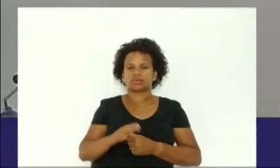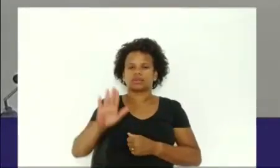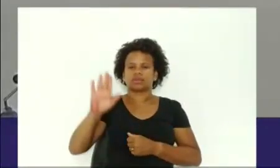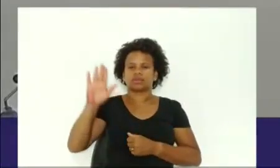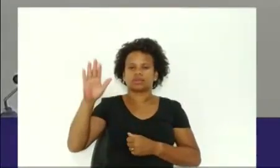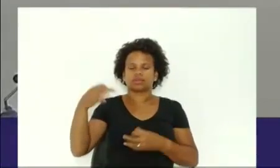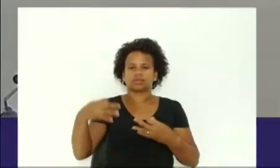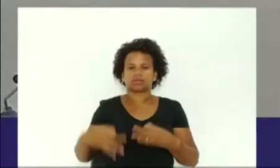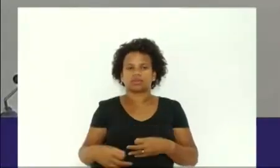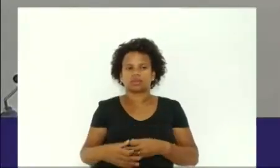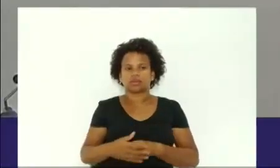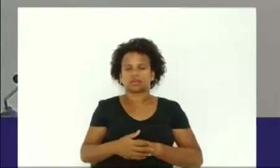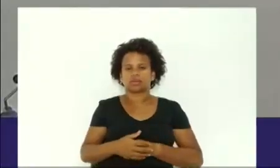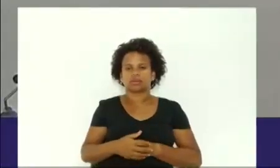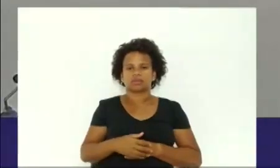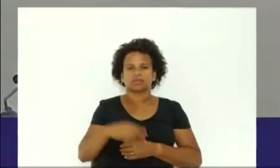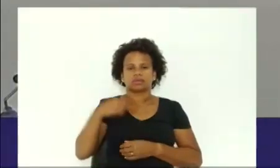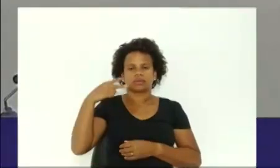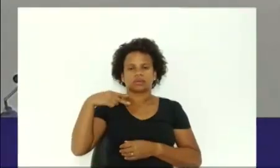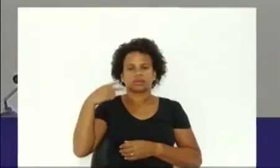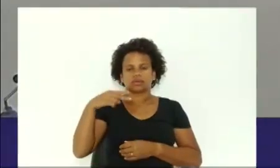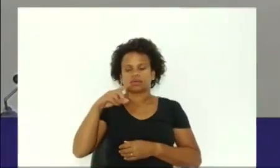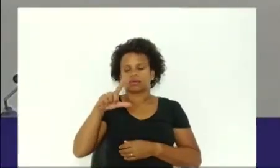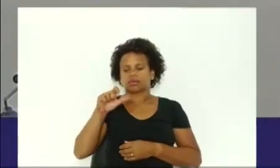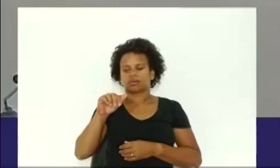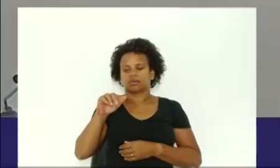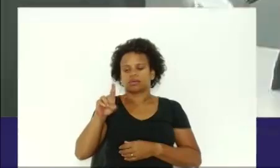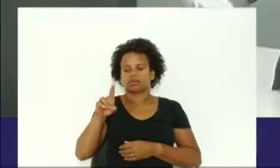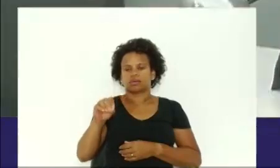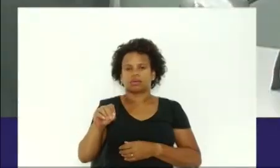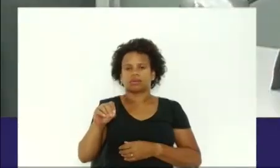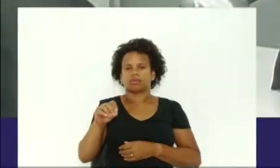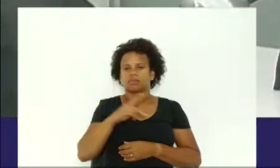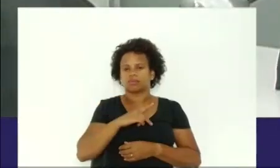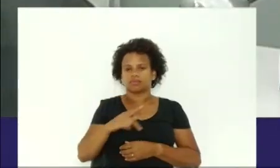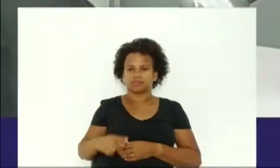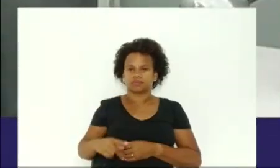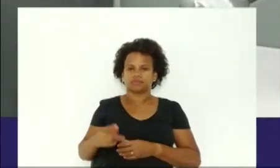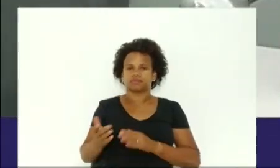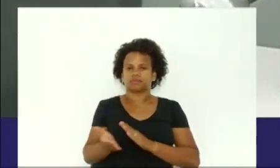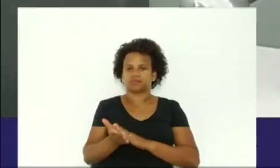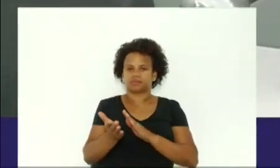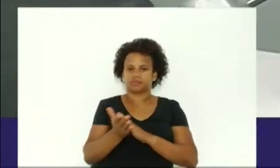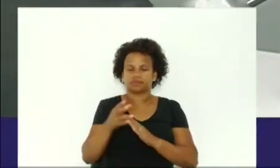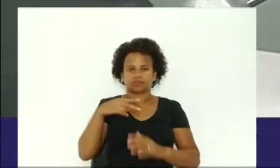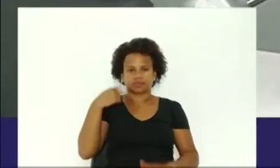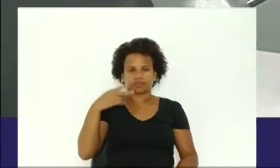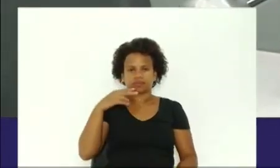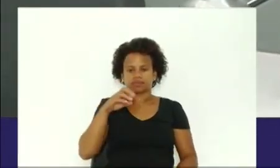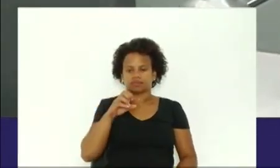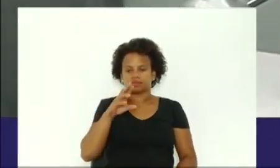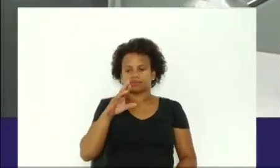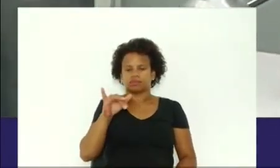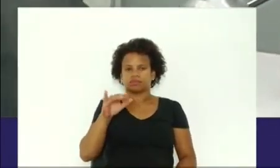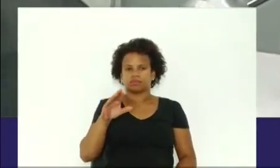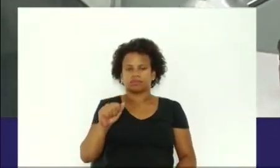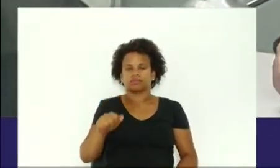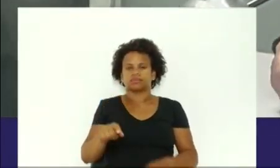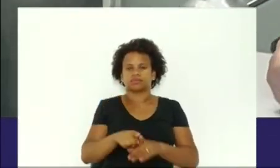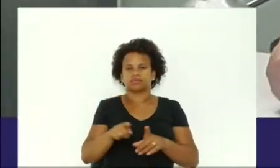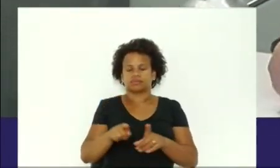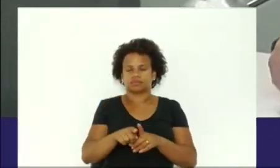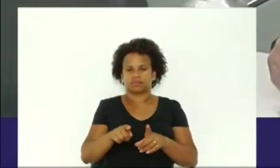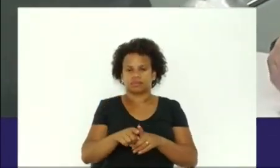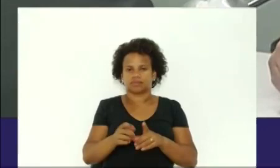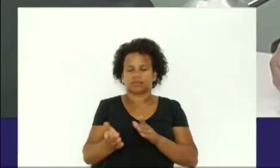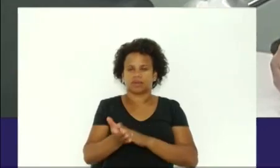palavra pela ordem, vereador Sargento Lauda. Senhor presidente, quero parabenizar a vereadora Érica, parabenizar a